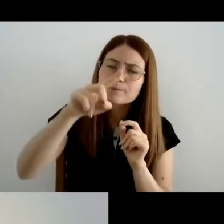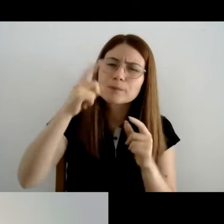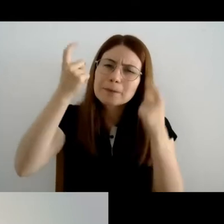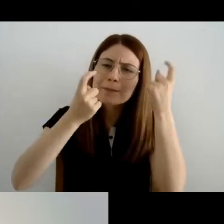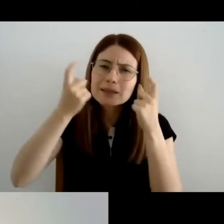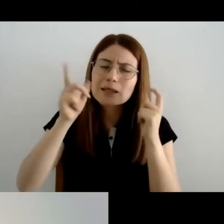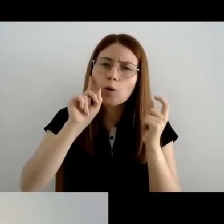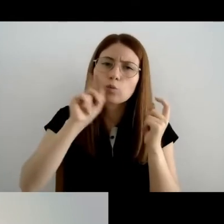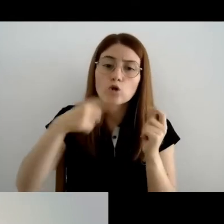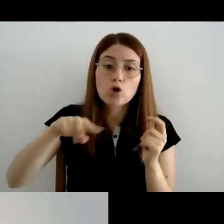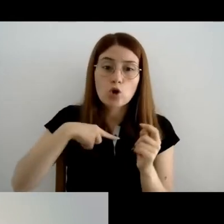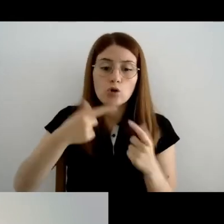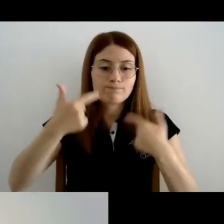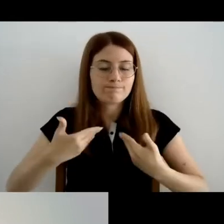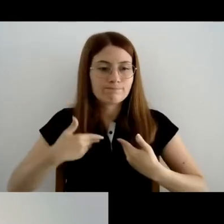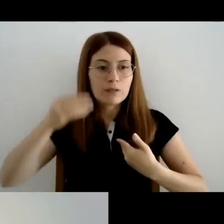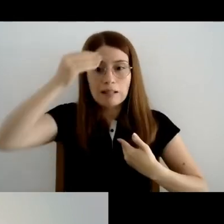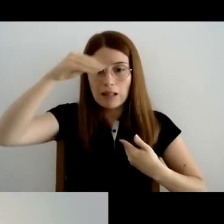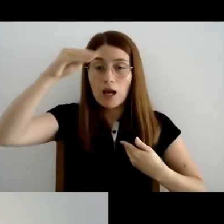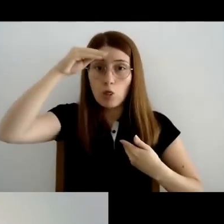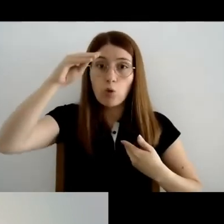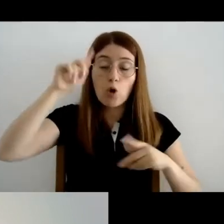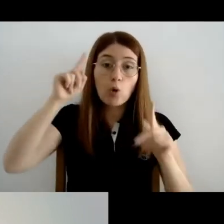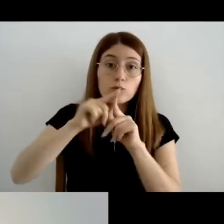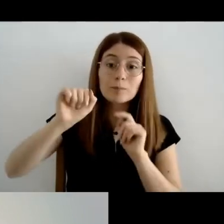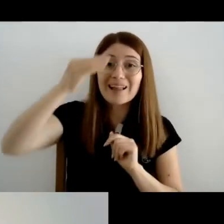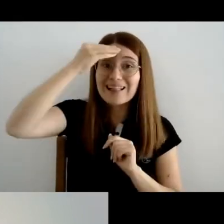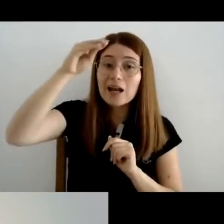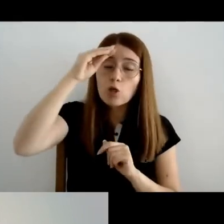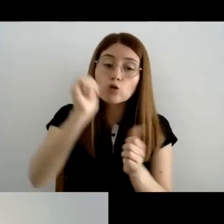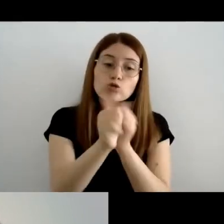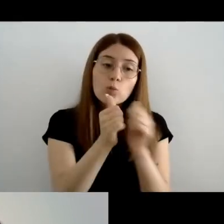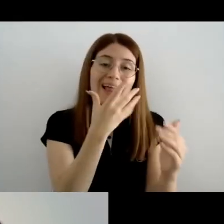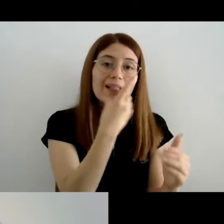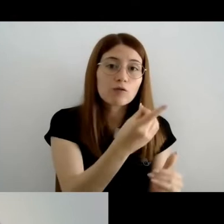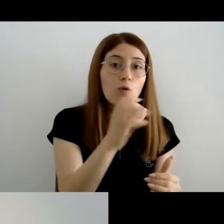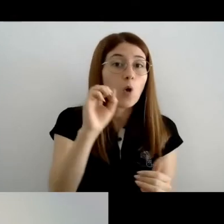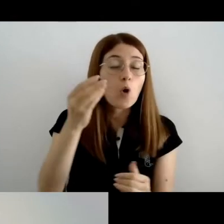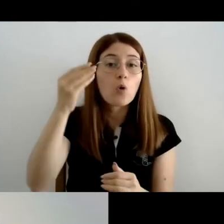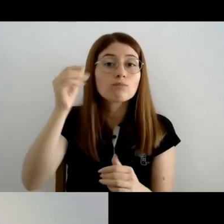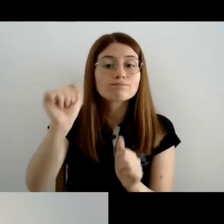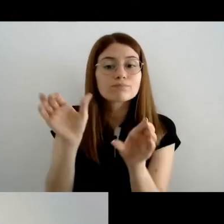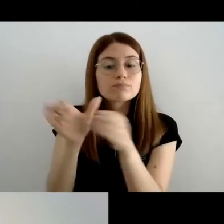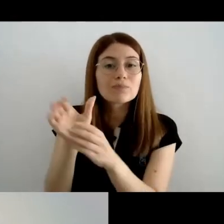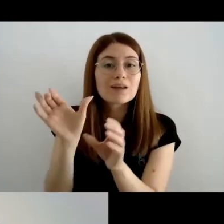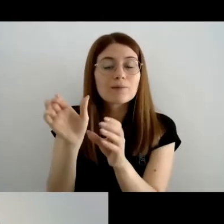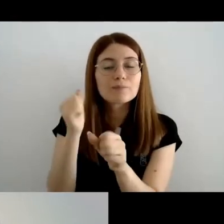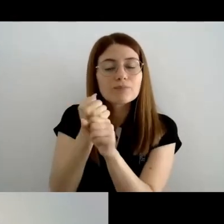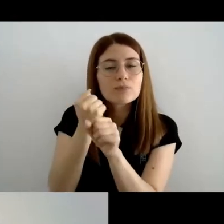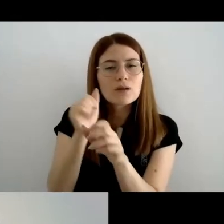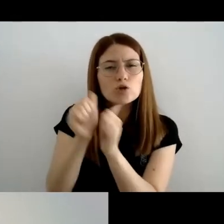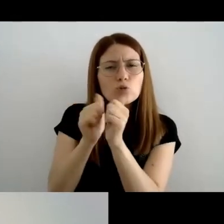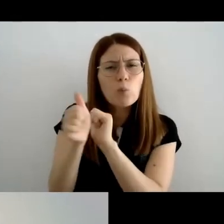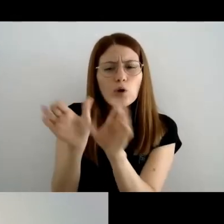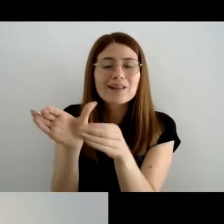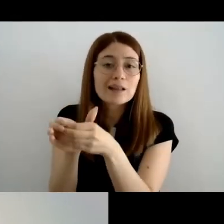somos treinadores, ou ser treinador, estar a treinar desportos individuais ou estar a treinar desportos coletivos é diferente. Okay? Porque uma coisa é